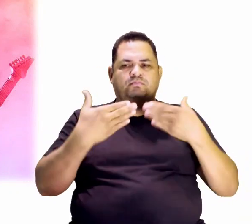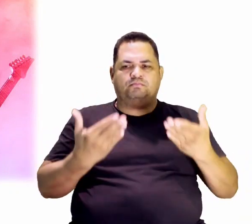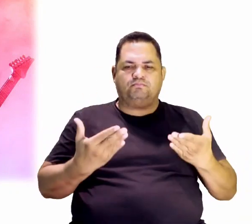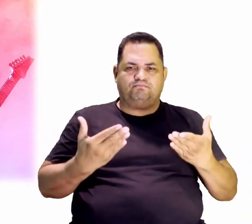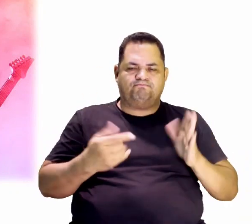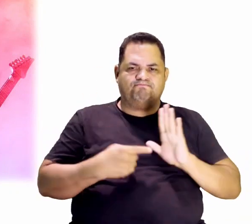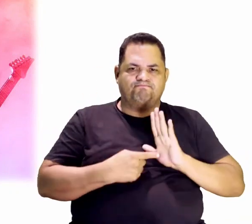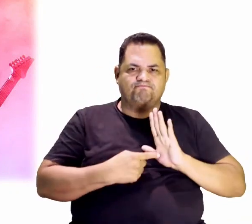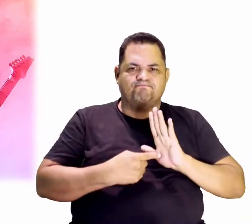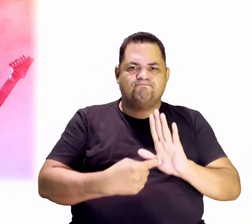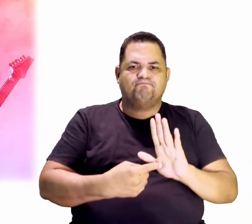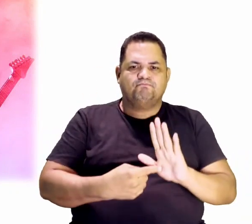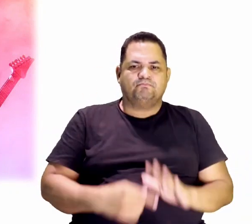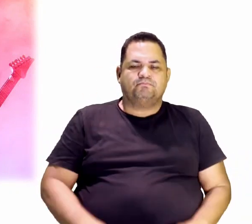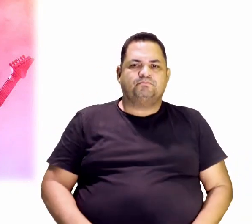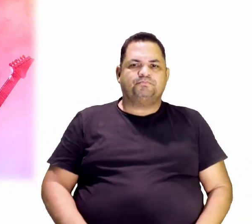essa